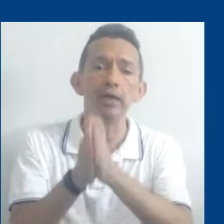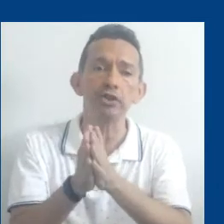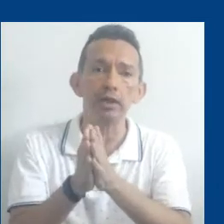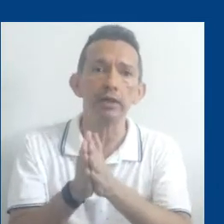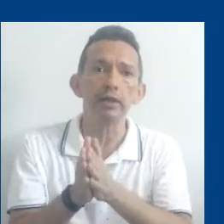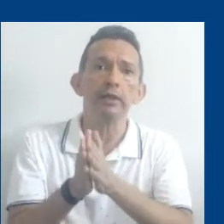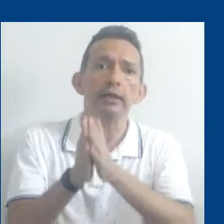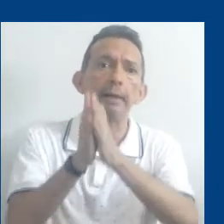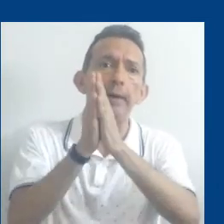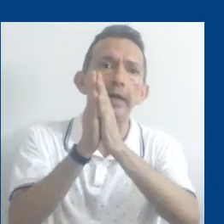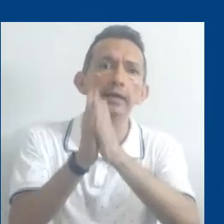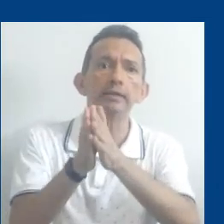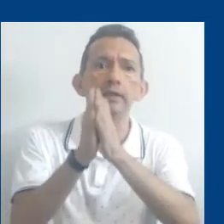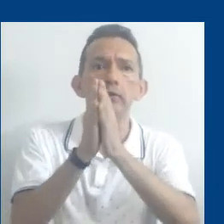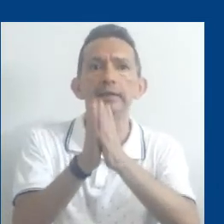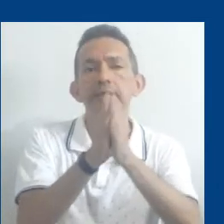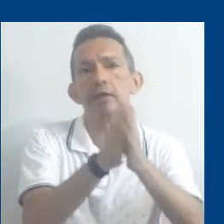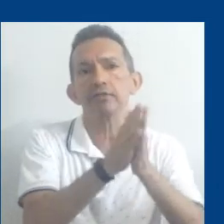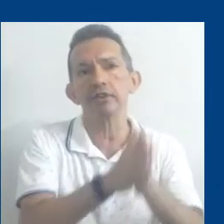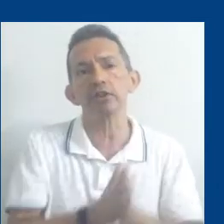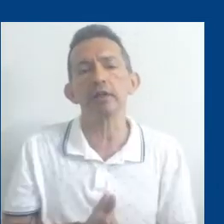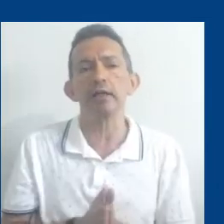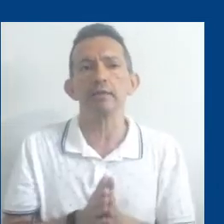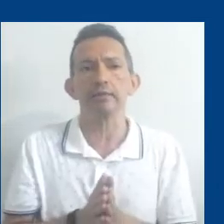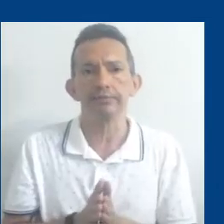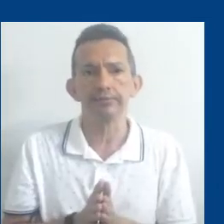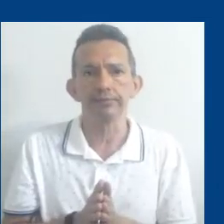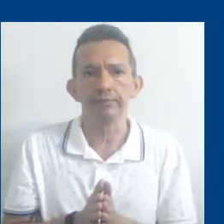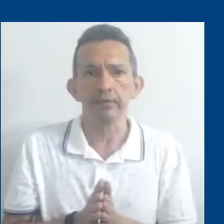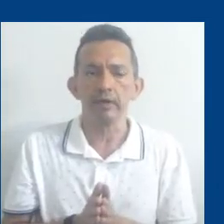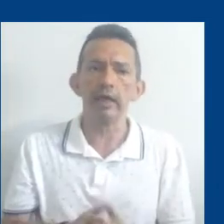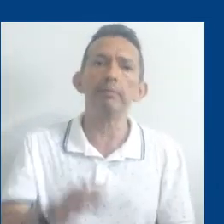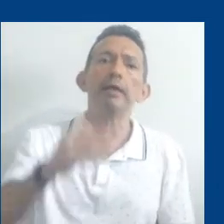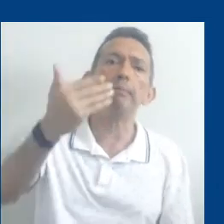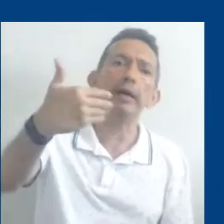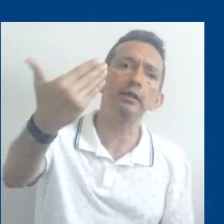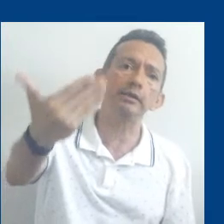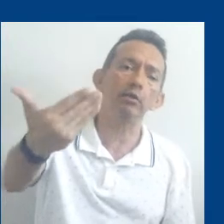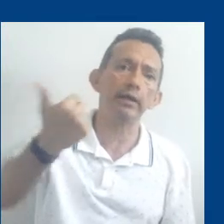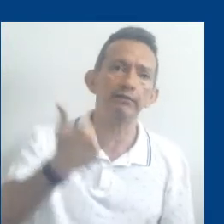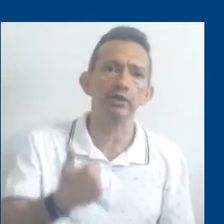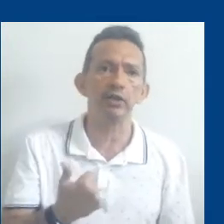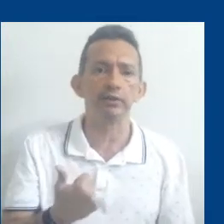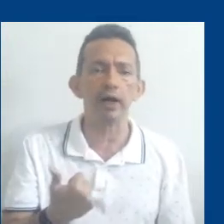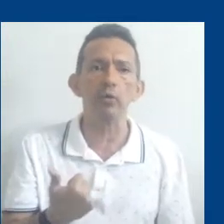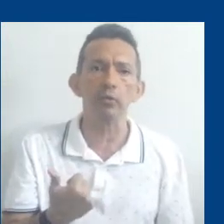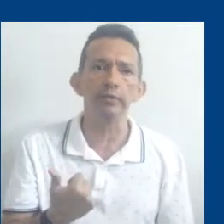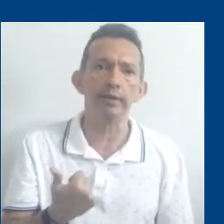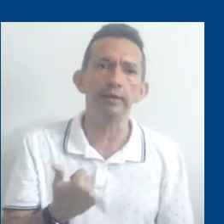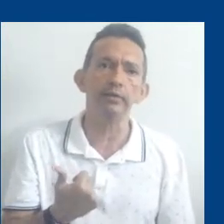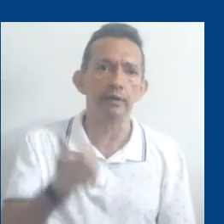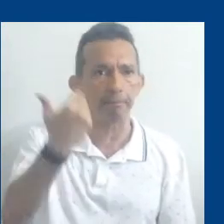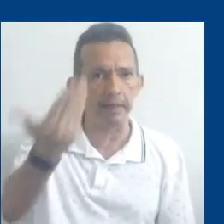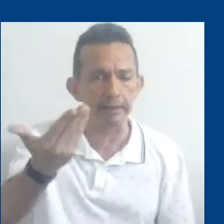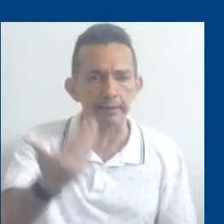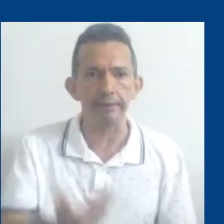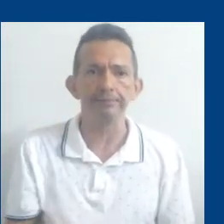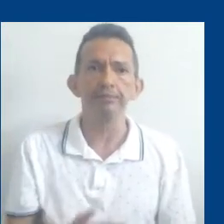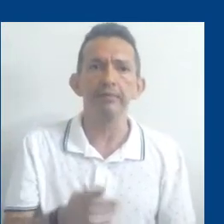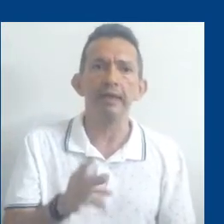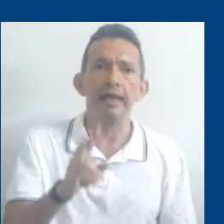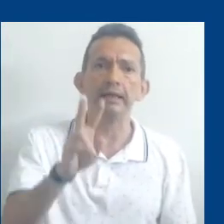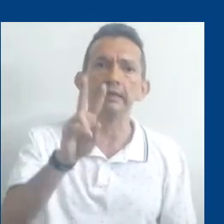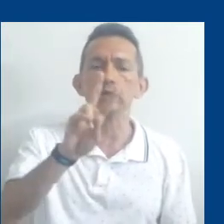lamela média na parede celular das células vegetais. Lembra que a parede celular vegetal, né, ou da